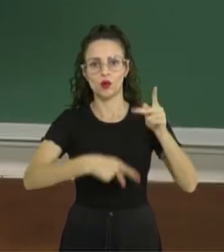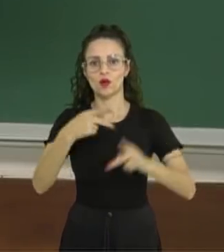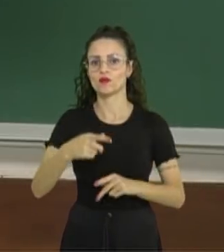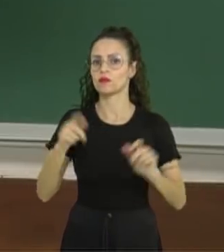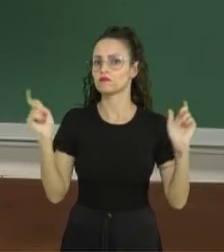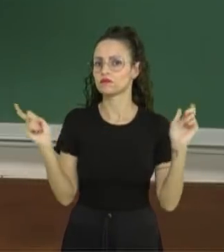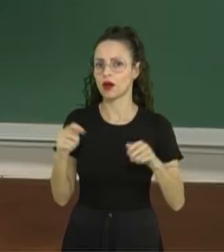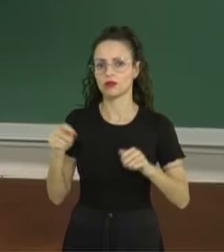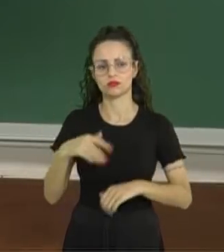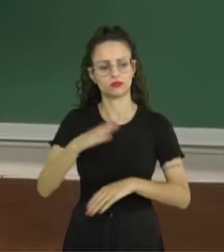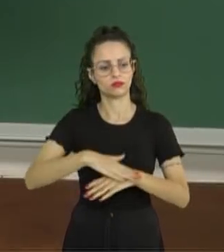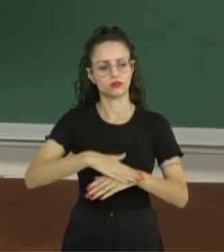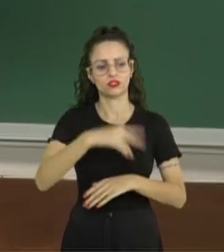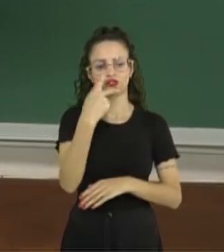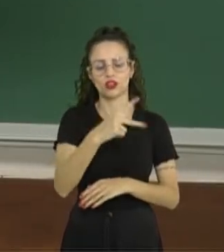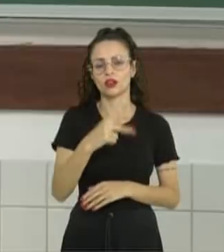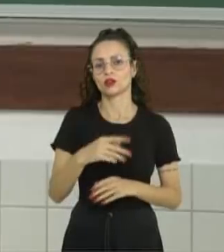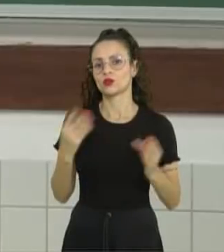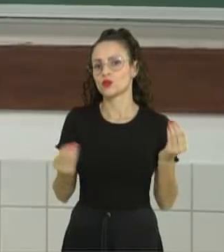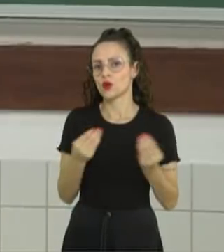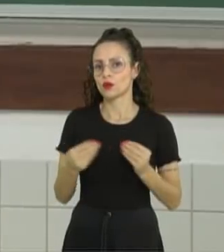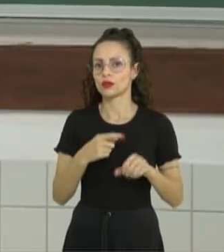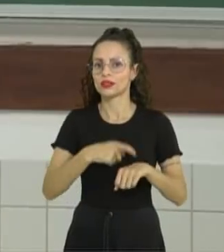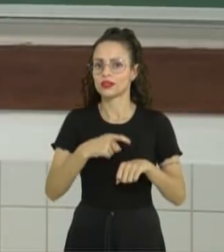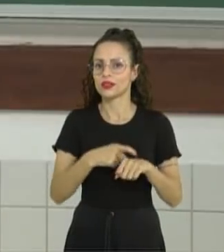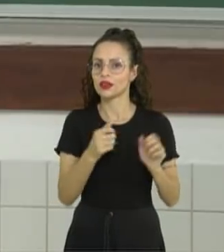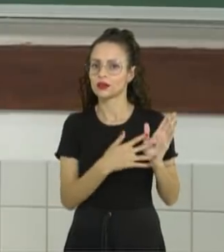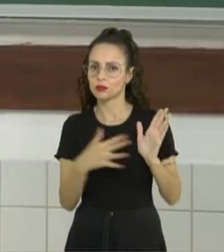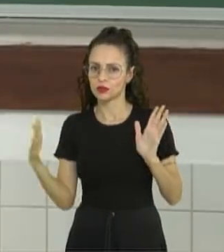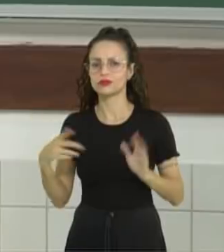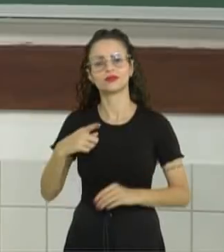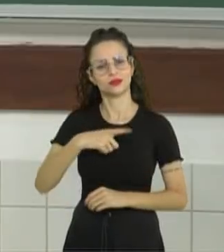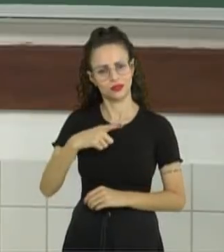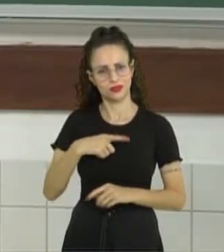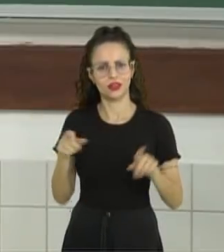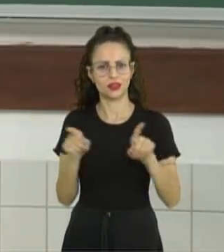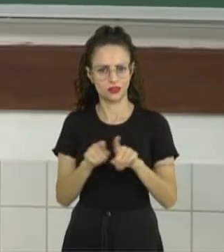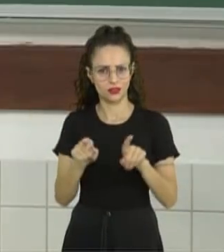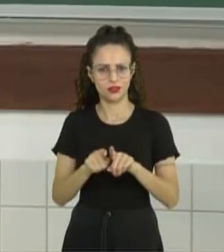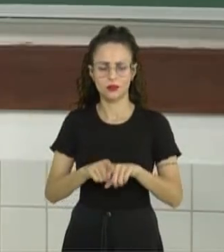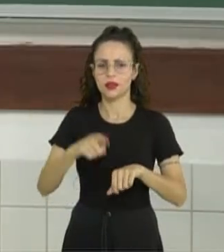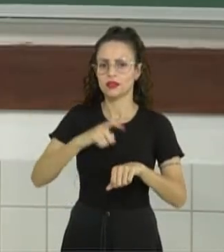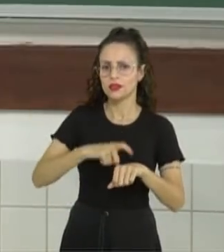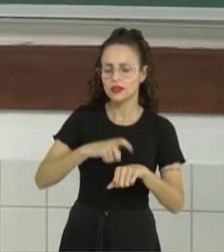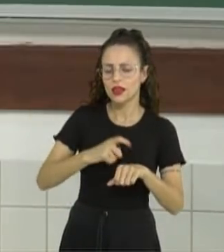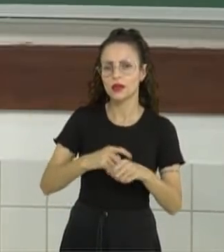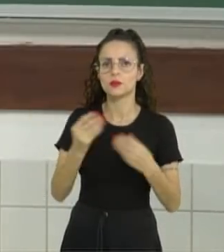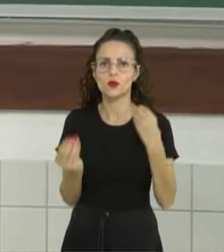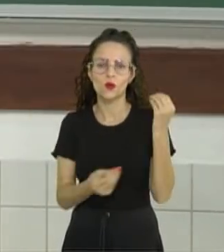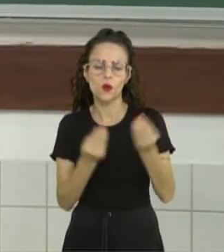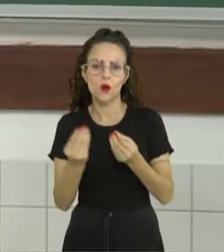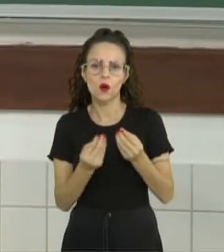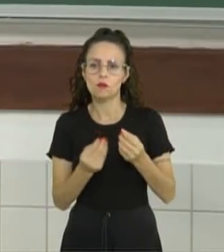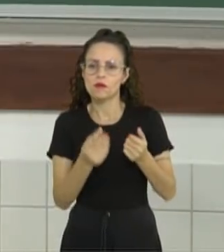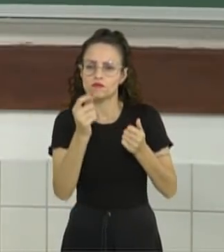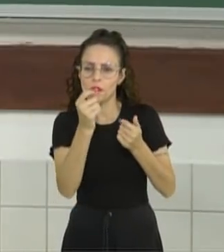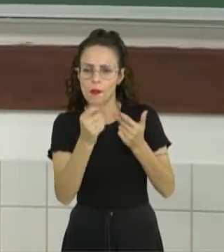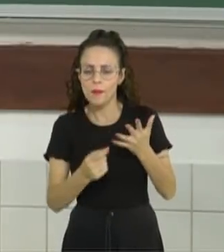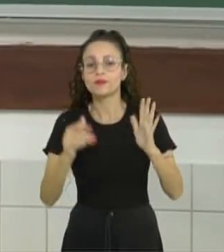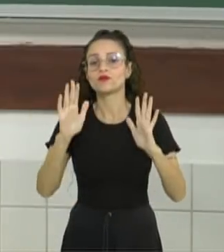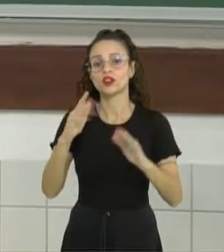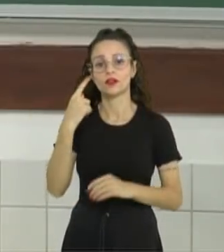pode desenvolver sua forma de contar o tempo, assim como existem várias formas de medir o tempo. Eu já vi histórias até da